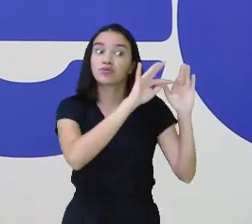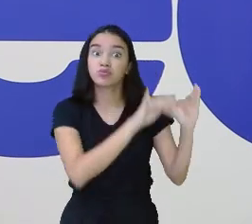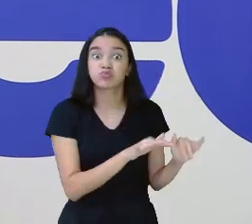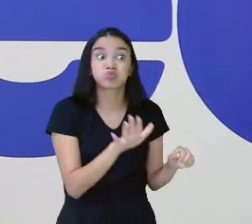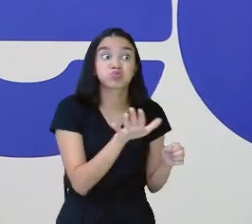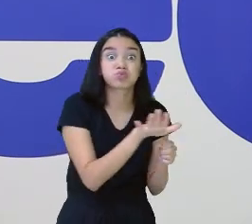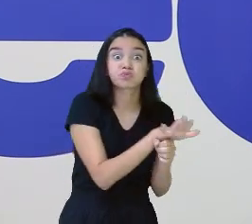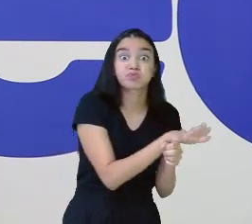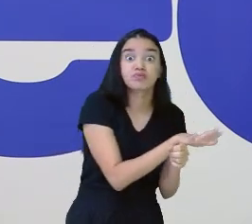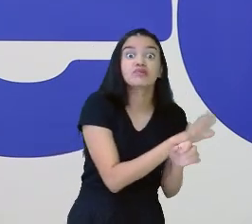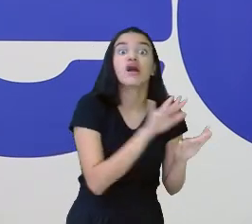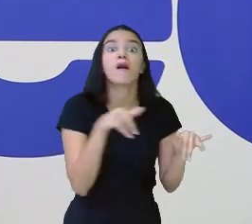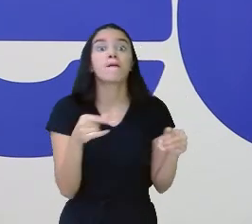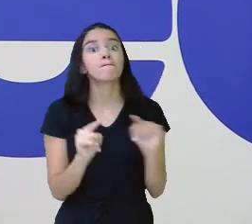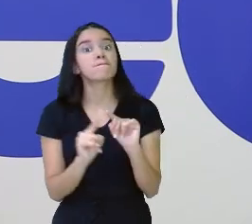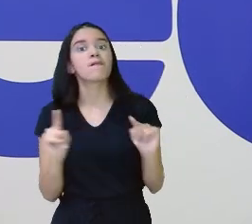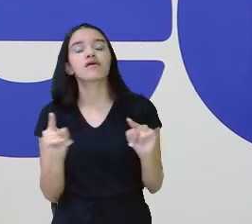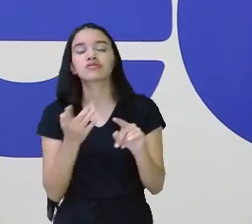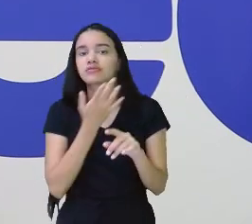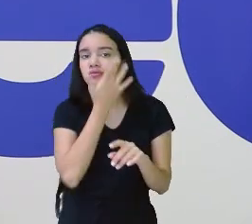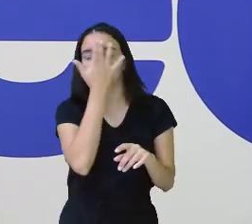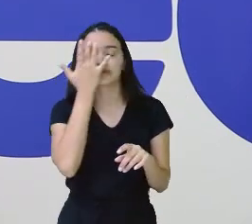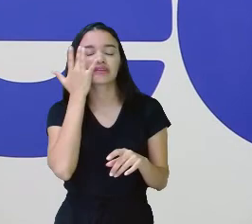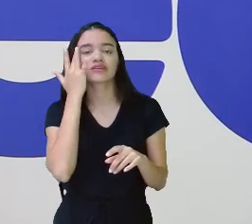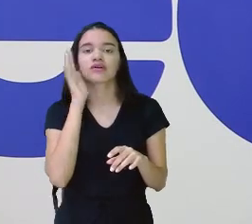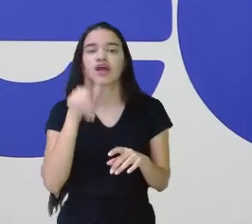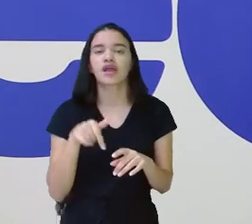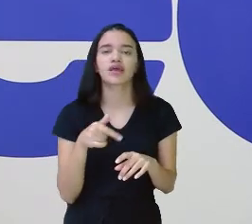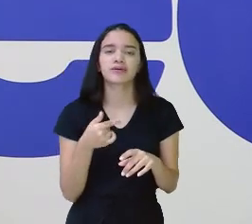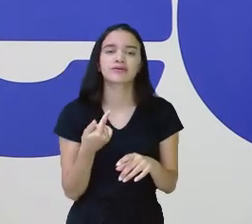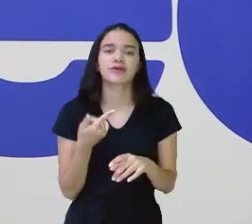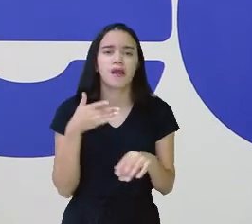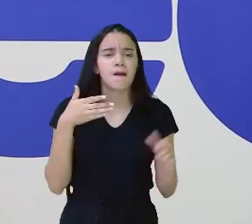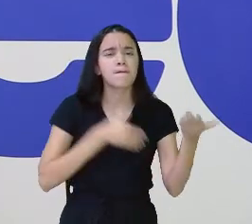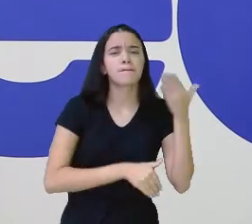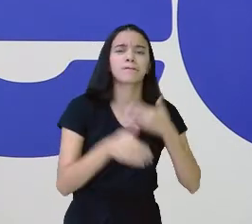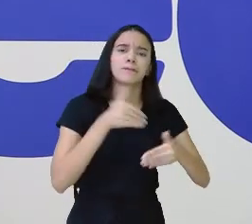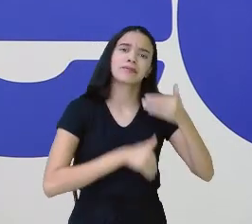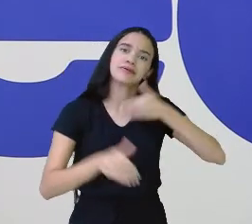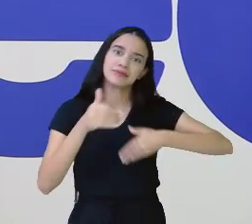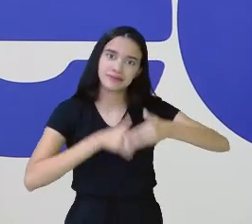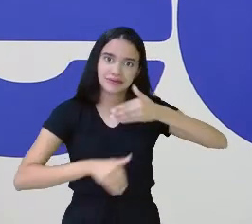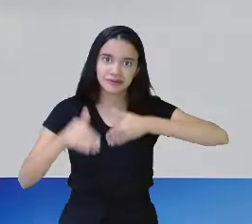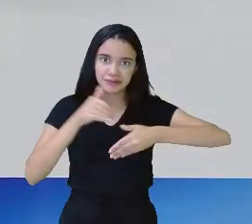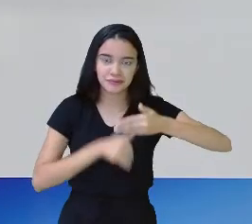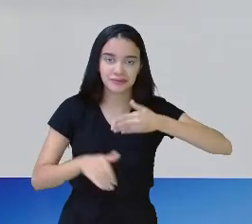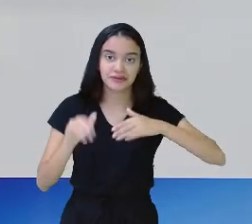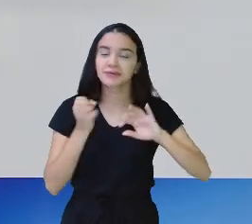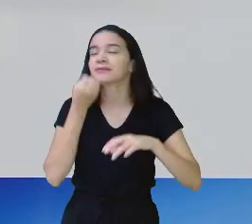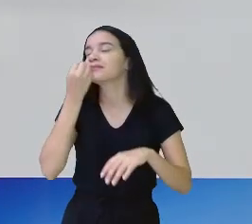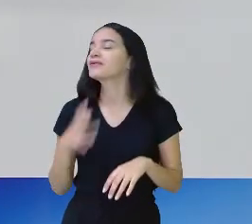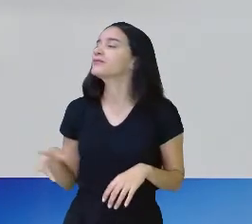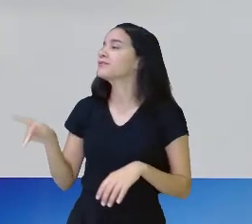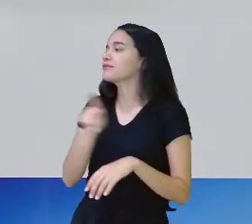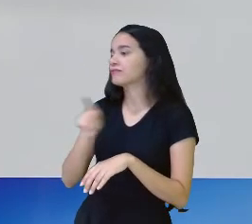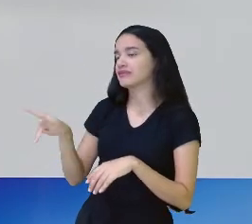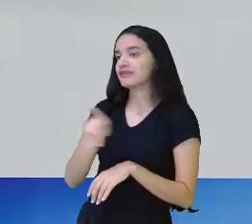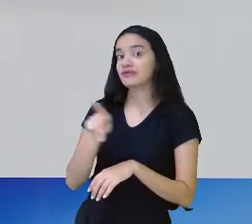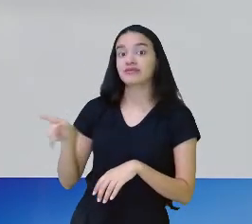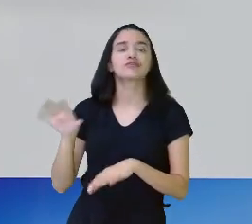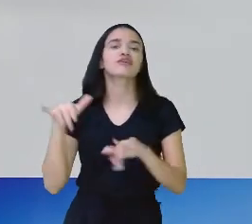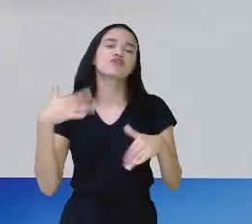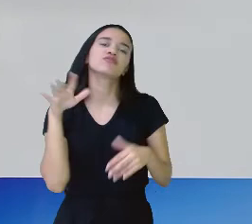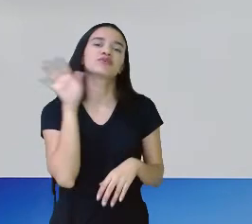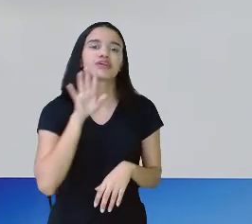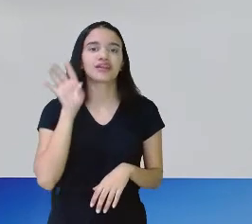Mauricéia? Mas o pessoal sempre participando. Que bom, professora Márcia, porque a participação